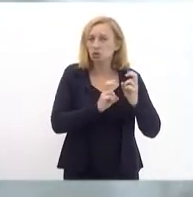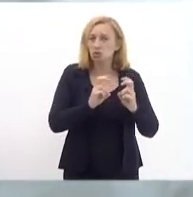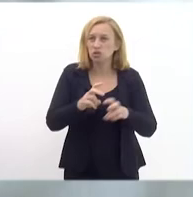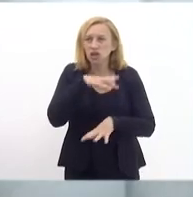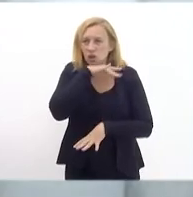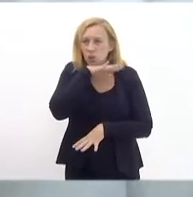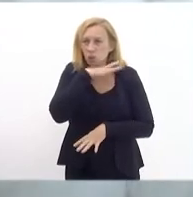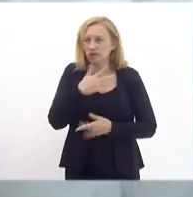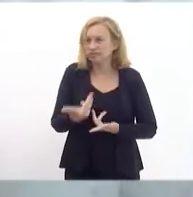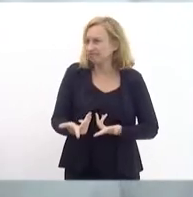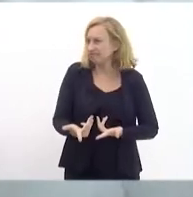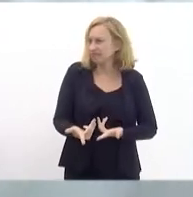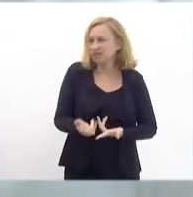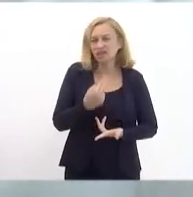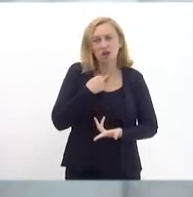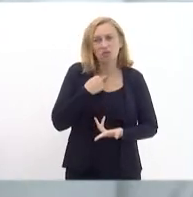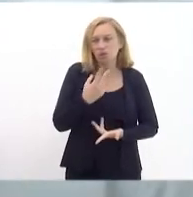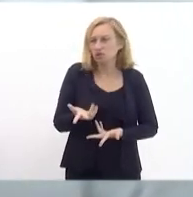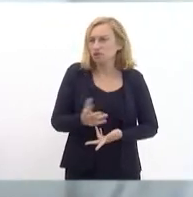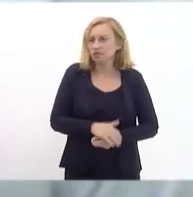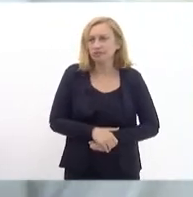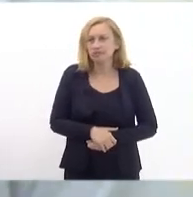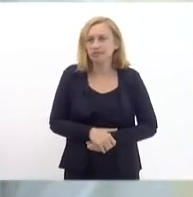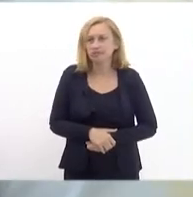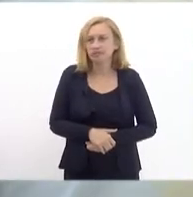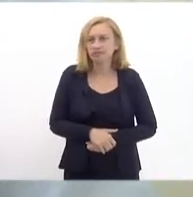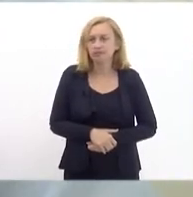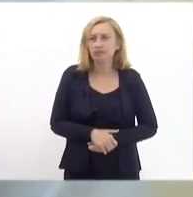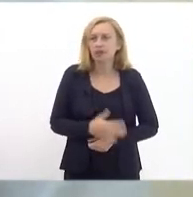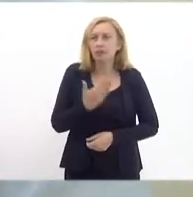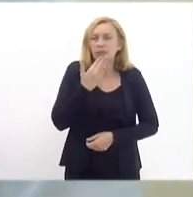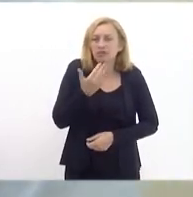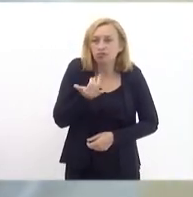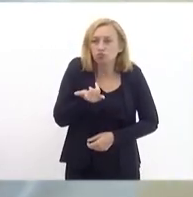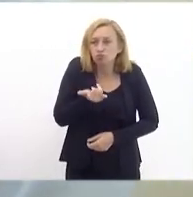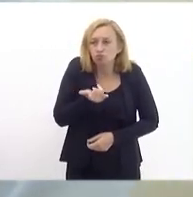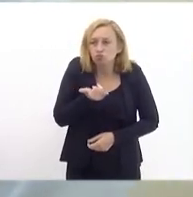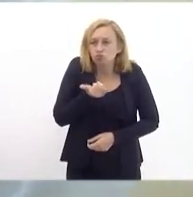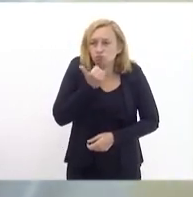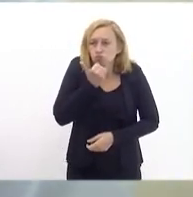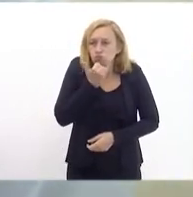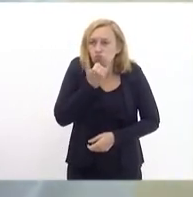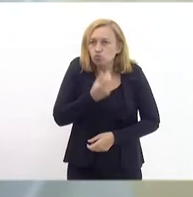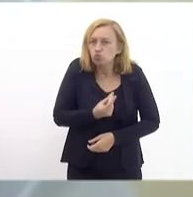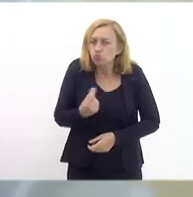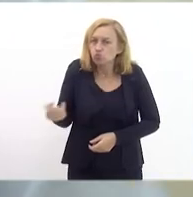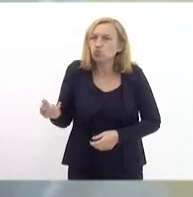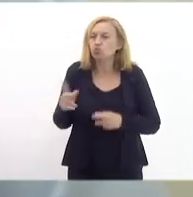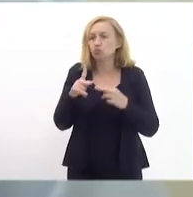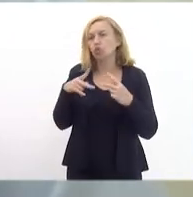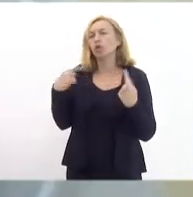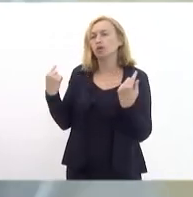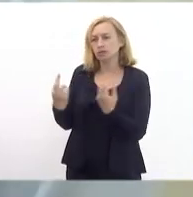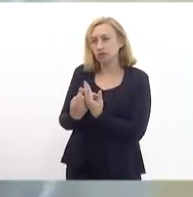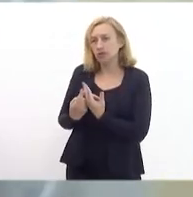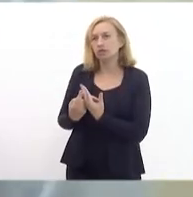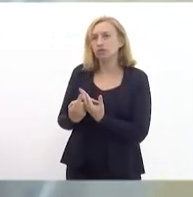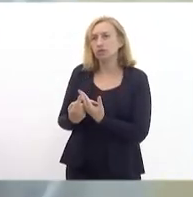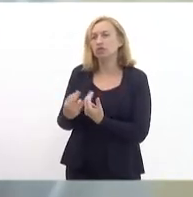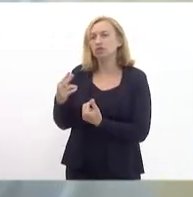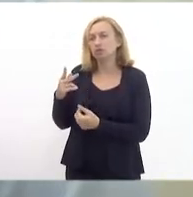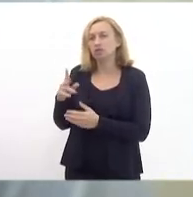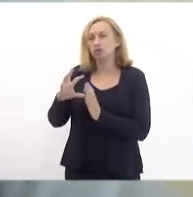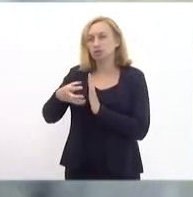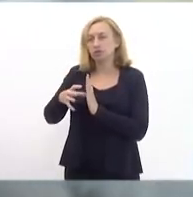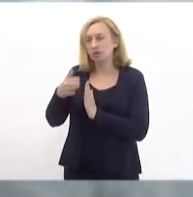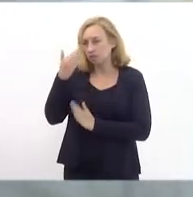de atendimento. Tenho dito muito obrigado. Presidente, eu peço licença, porque eu tenho uma reunião partidária. Muito obrigado a todos. Uma